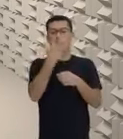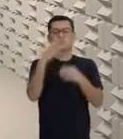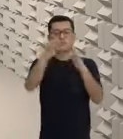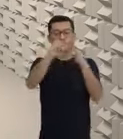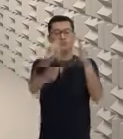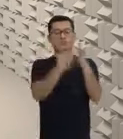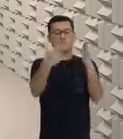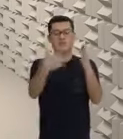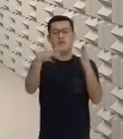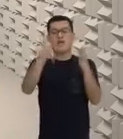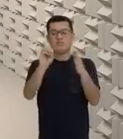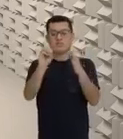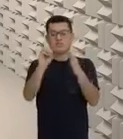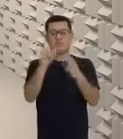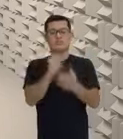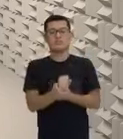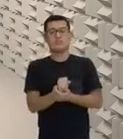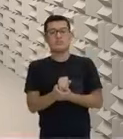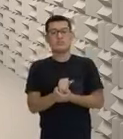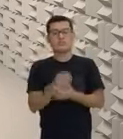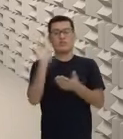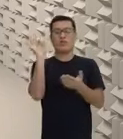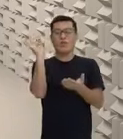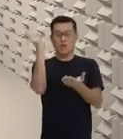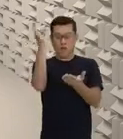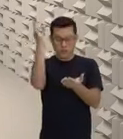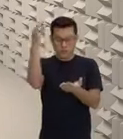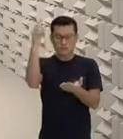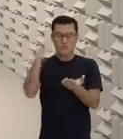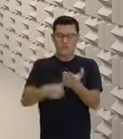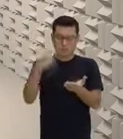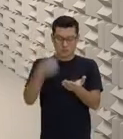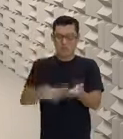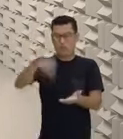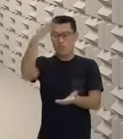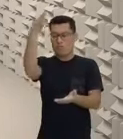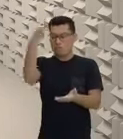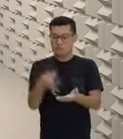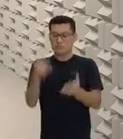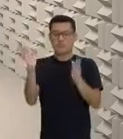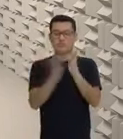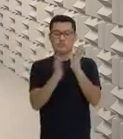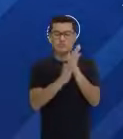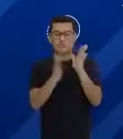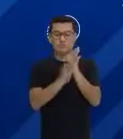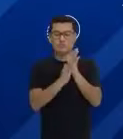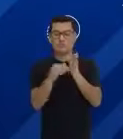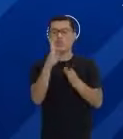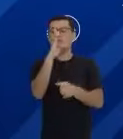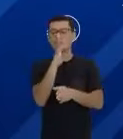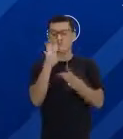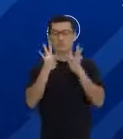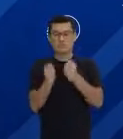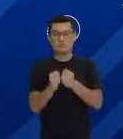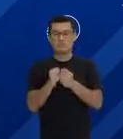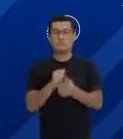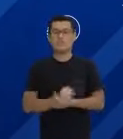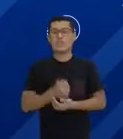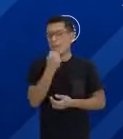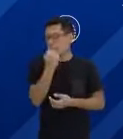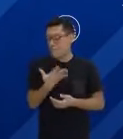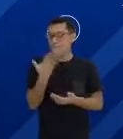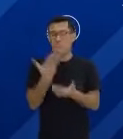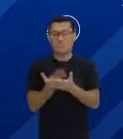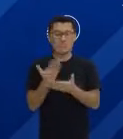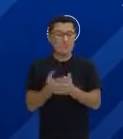do século 20 ele compra um voo que não existe o silêncio absoluto olha aí que ela bacana